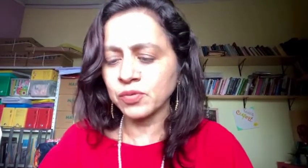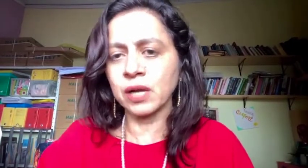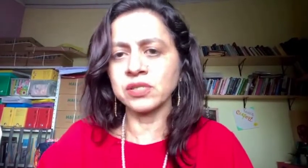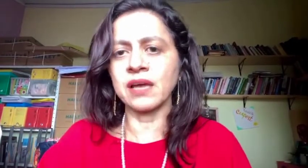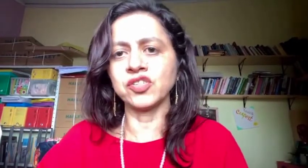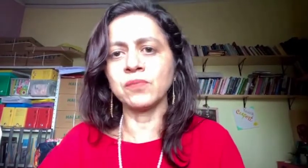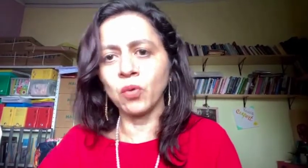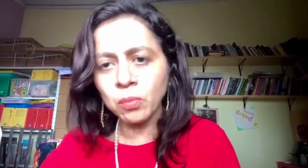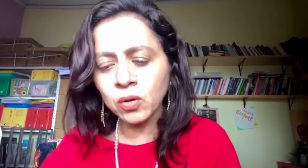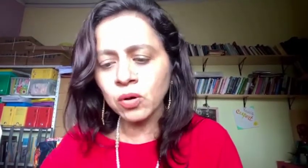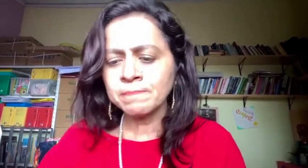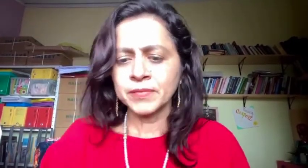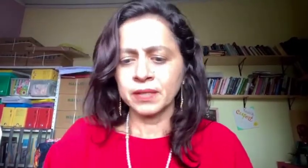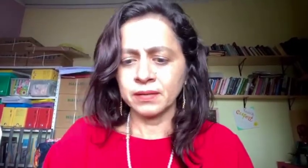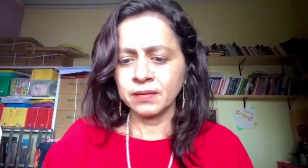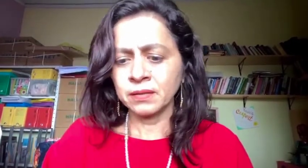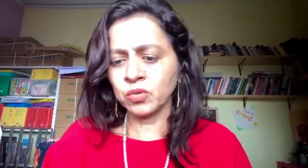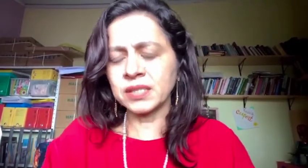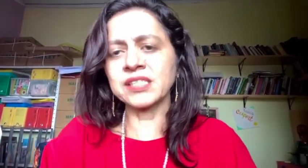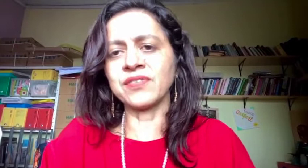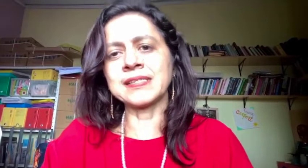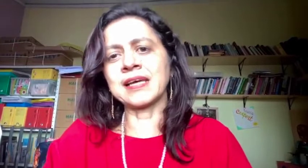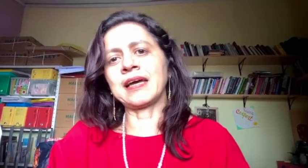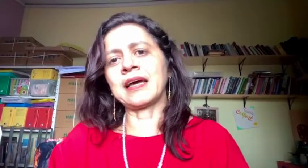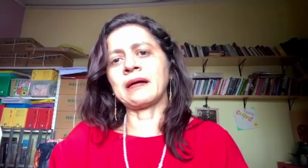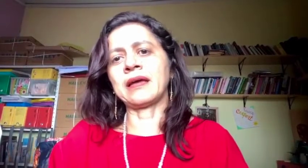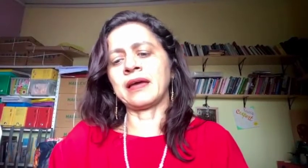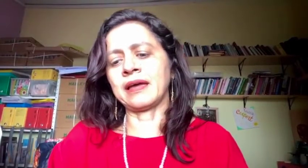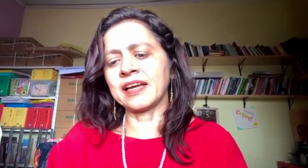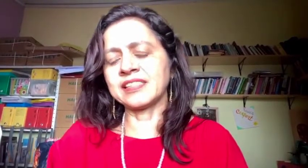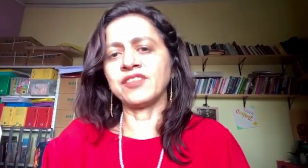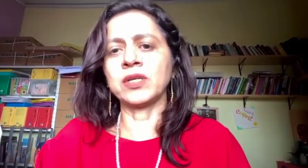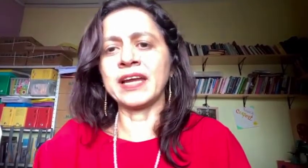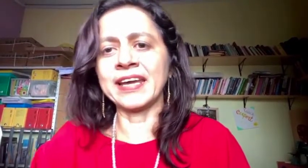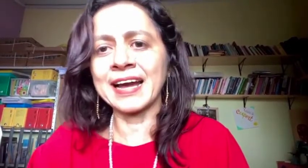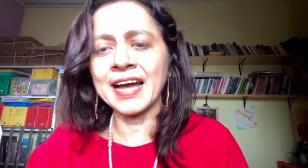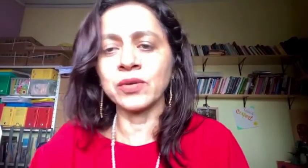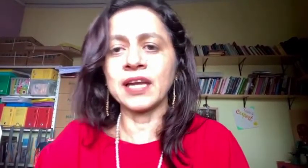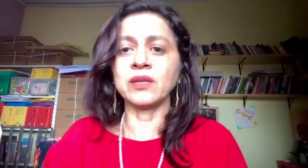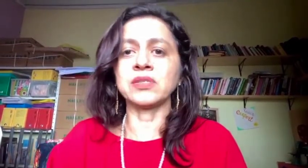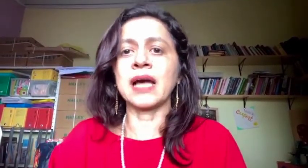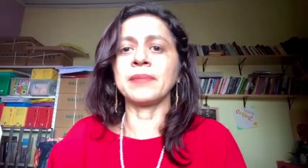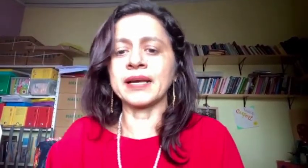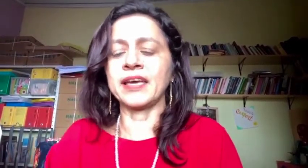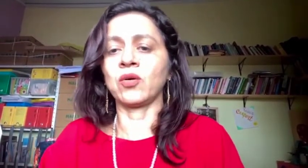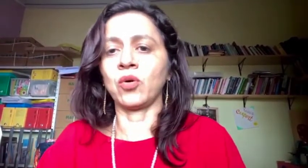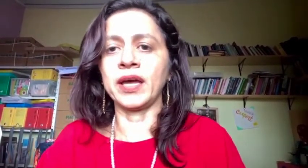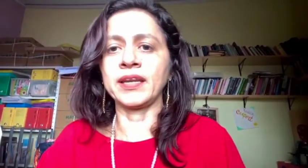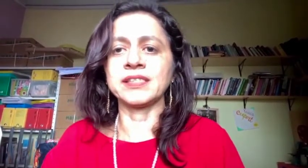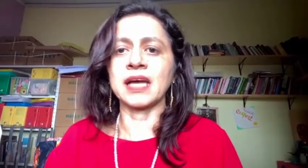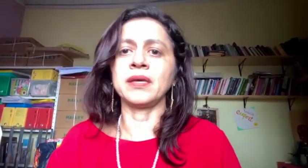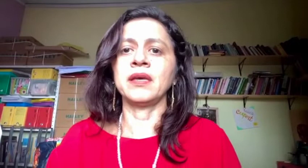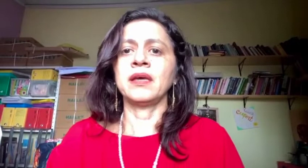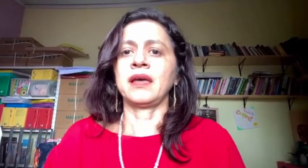que ele vai buscar um serviço público, e muitas das vezes aquele serviço lhe é negado e ele não sabe a quem